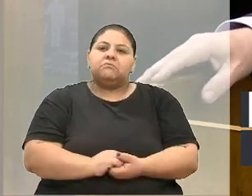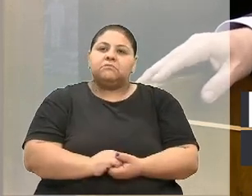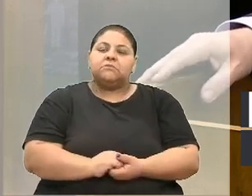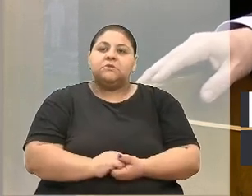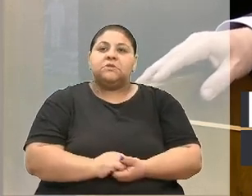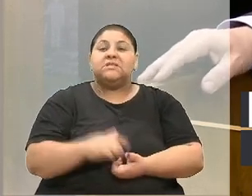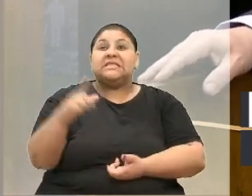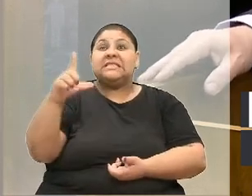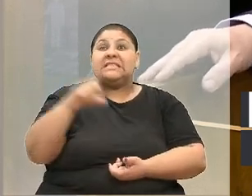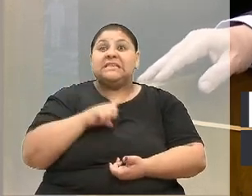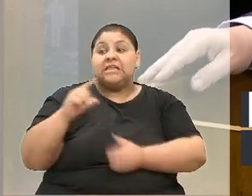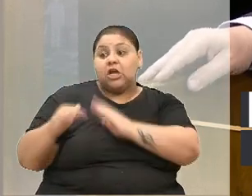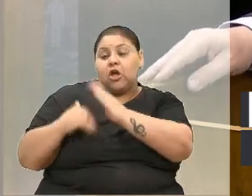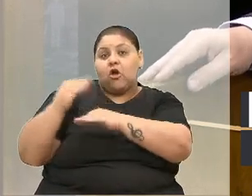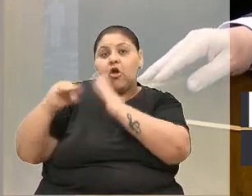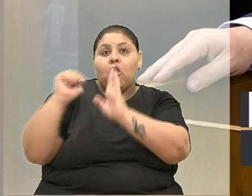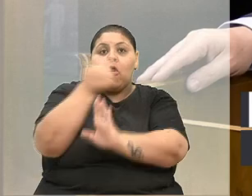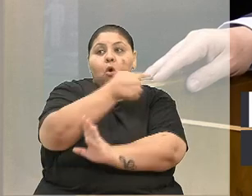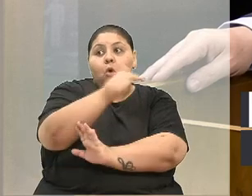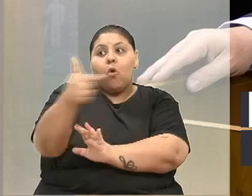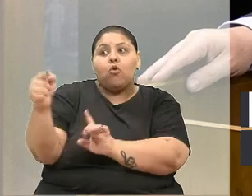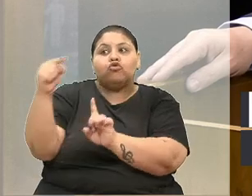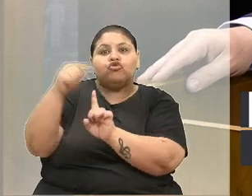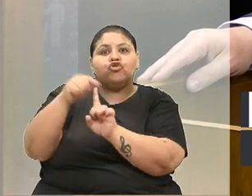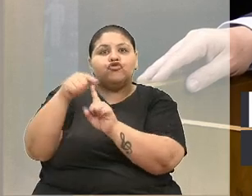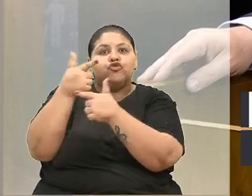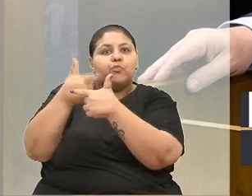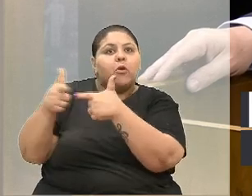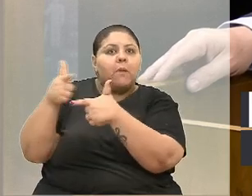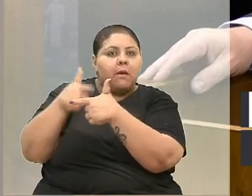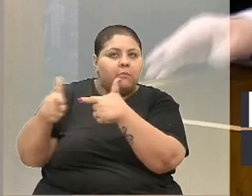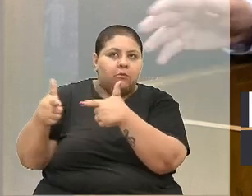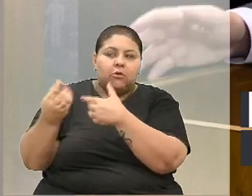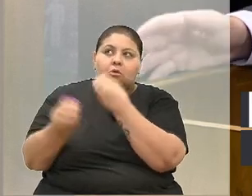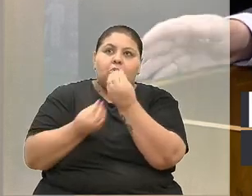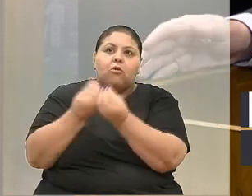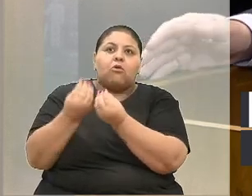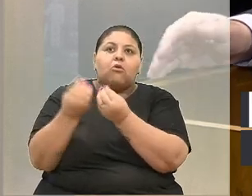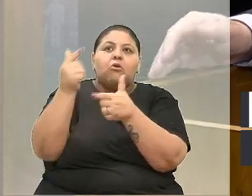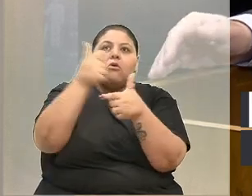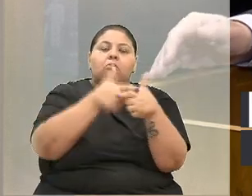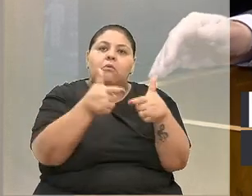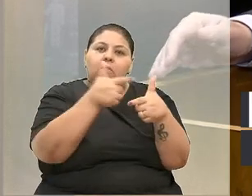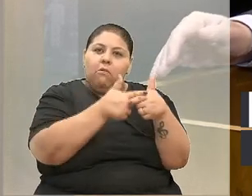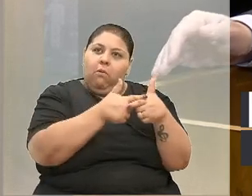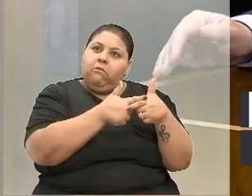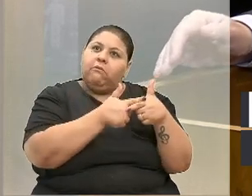Além disso, ele tem desenvolvido outros tipos de problema, como problemas